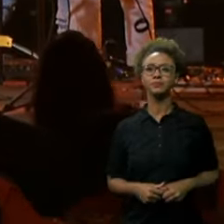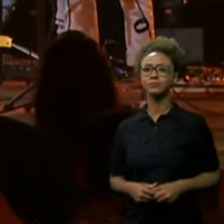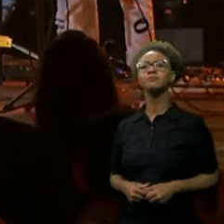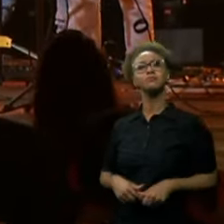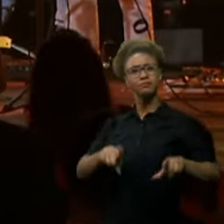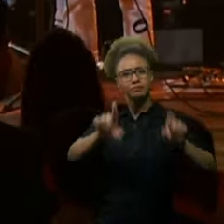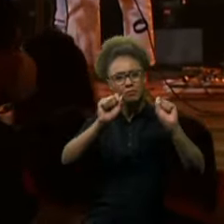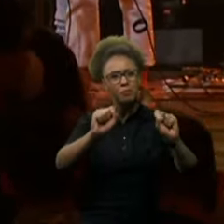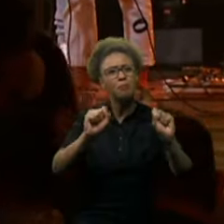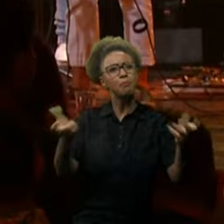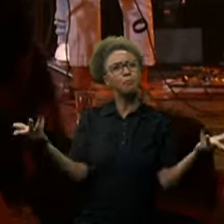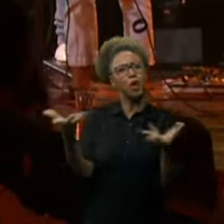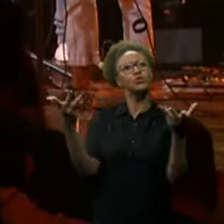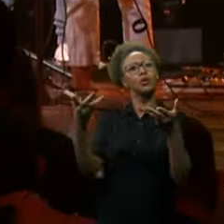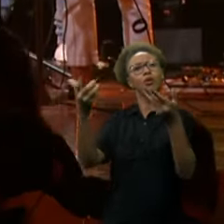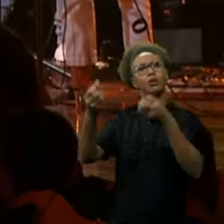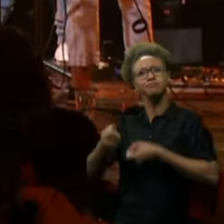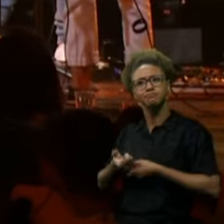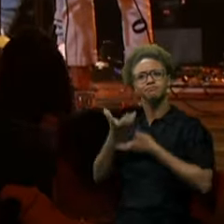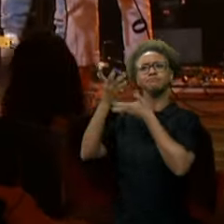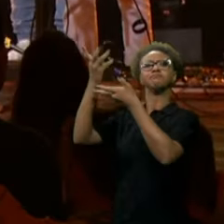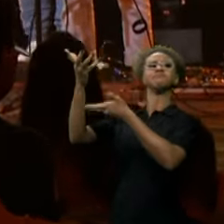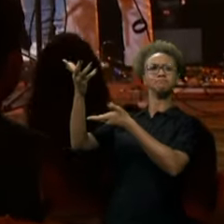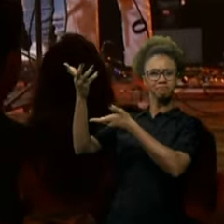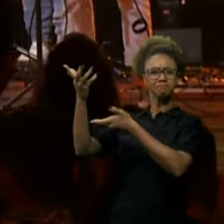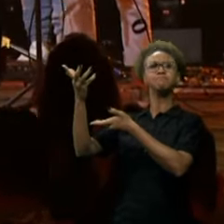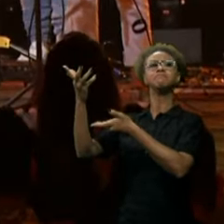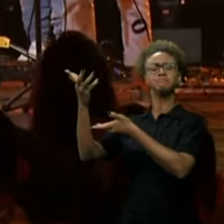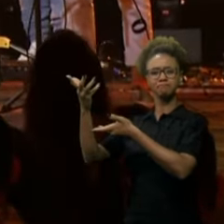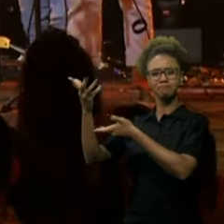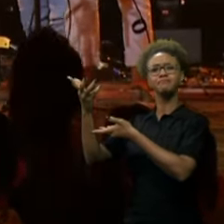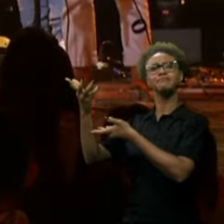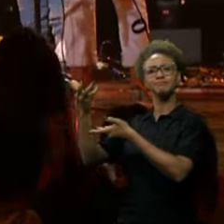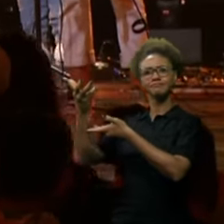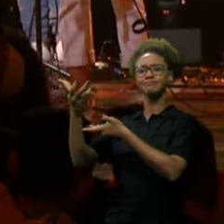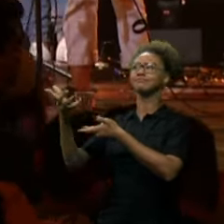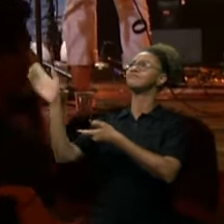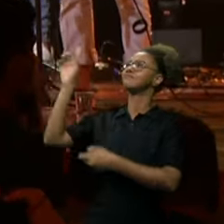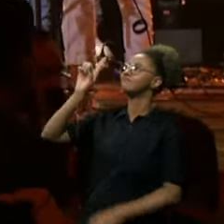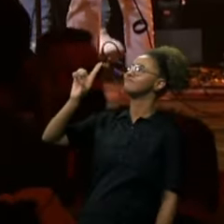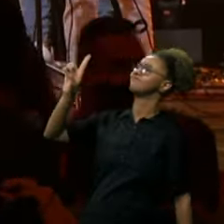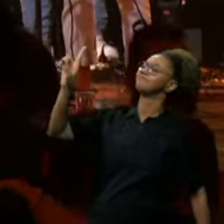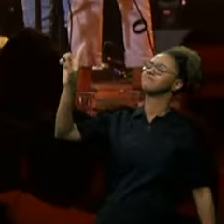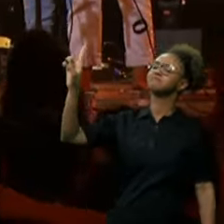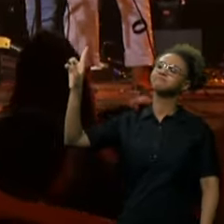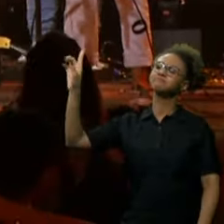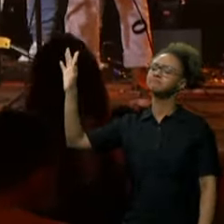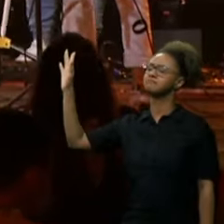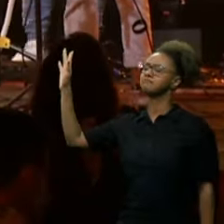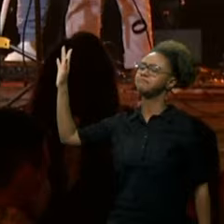um levante a sua avó vai esse lugar me Under